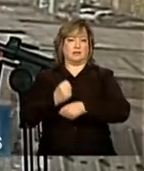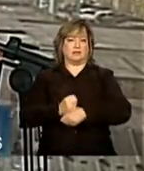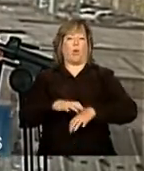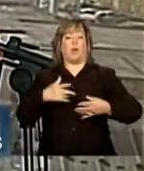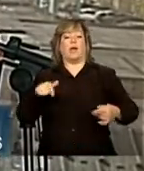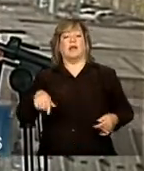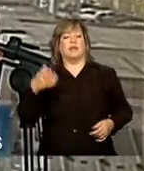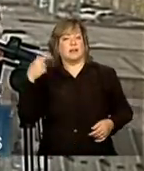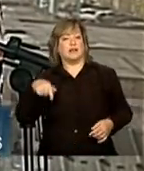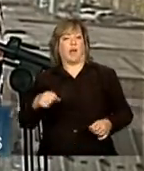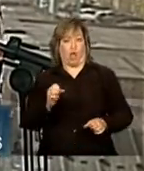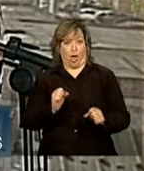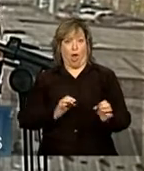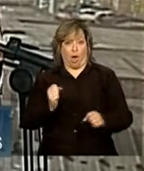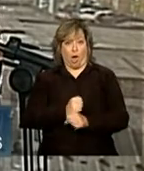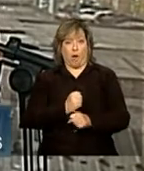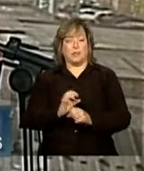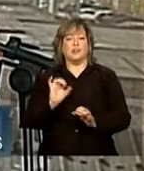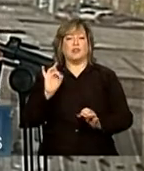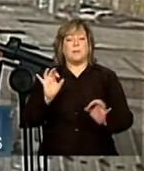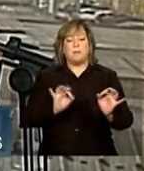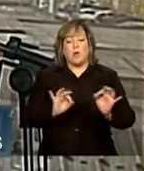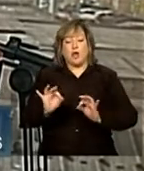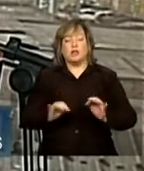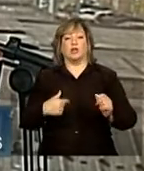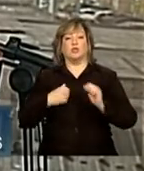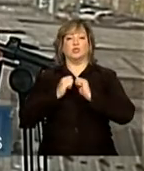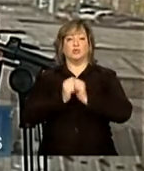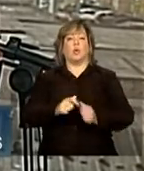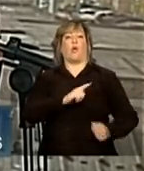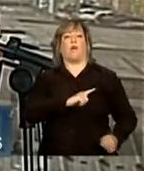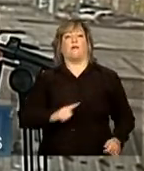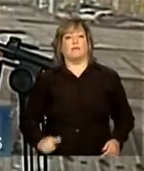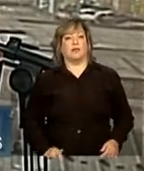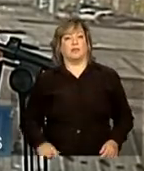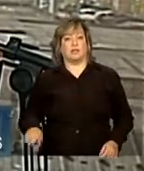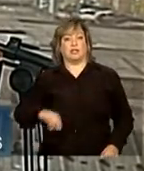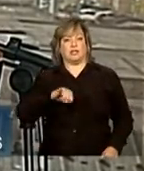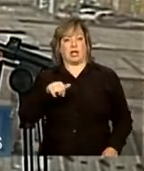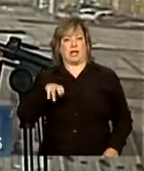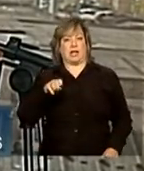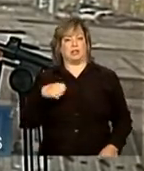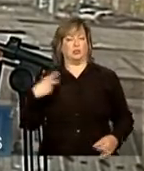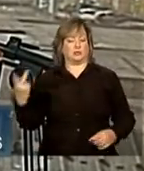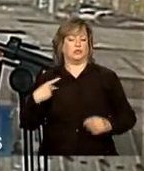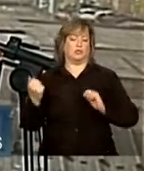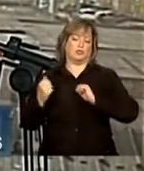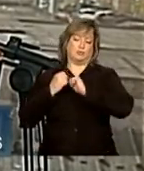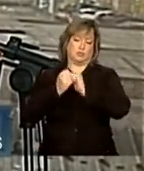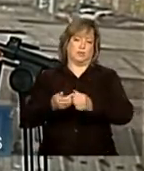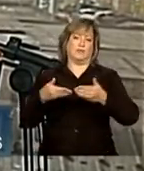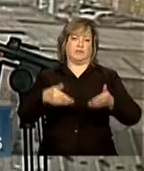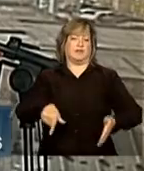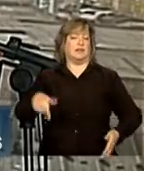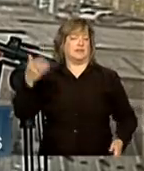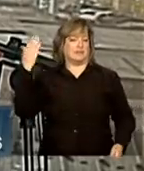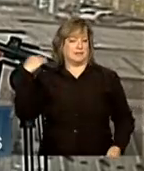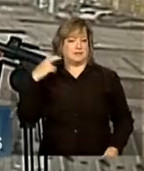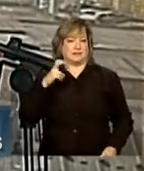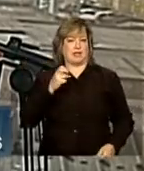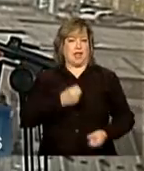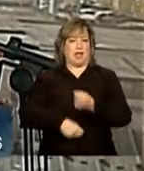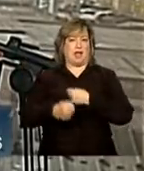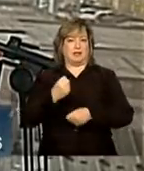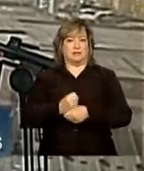um projeto, vim junto com o governador Jacques Wagner. Naquele dia, eu